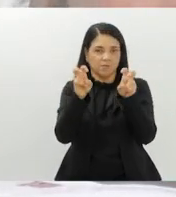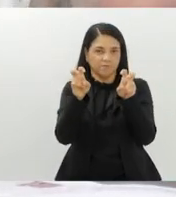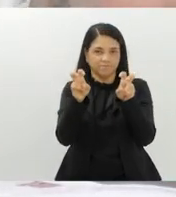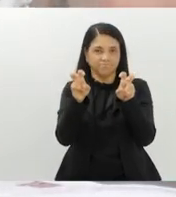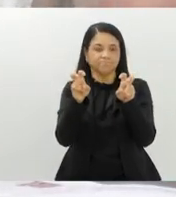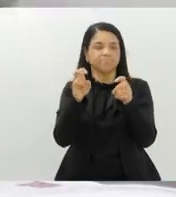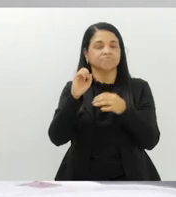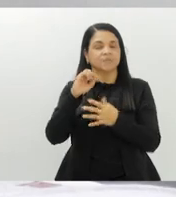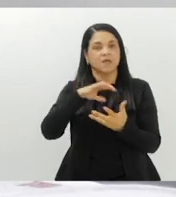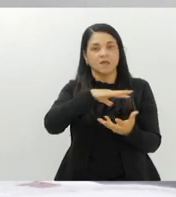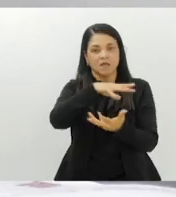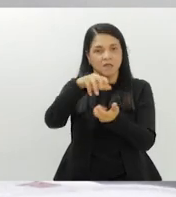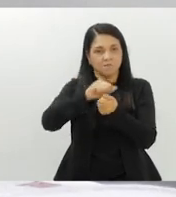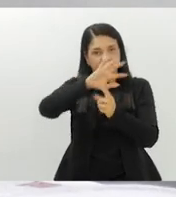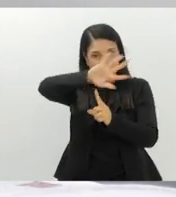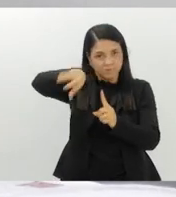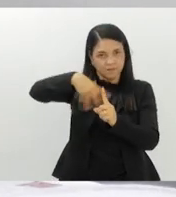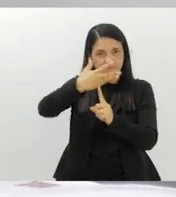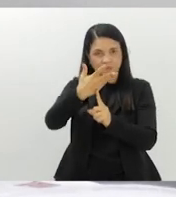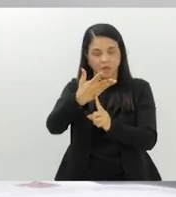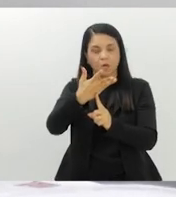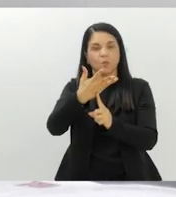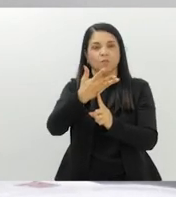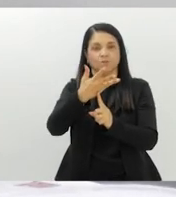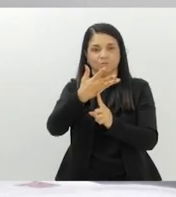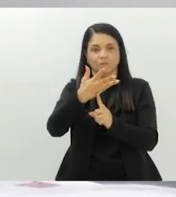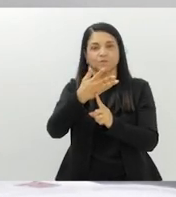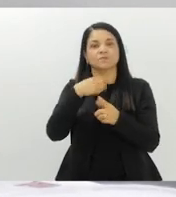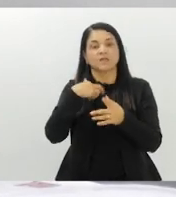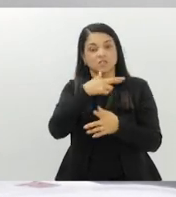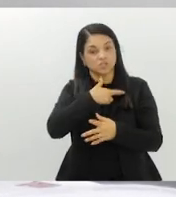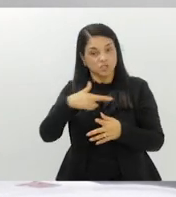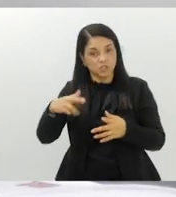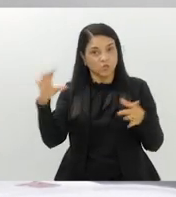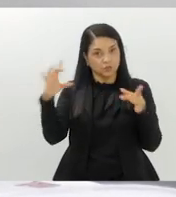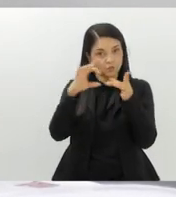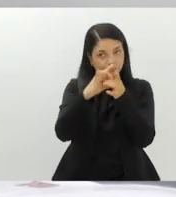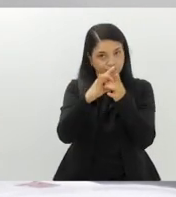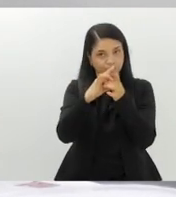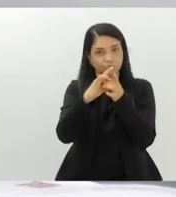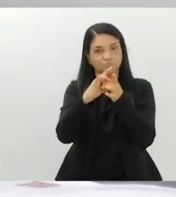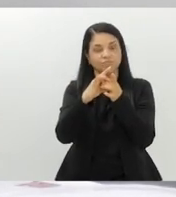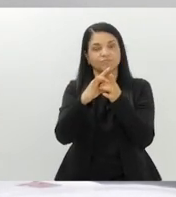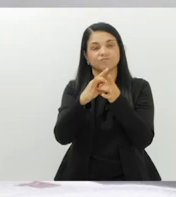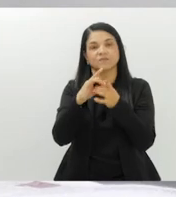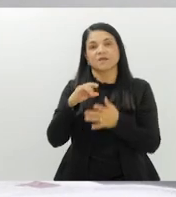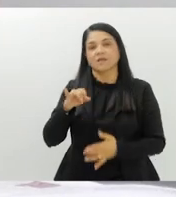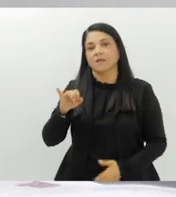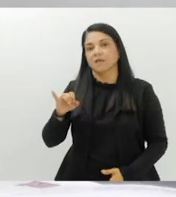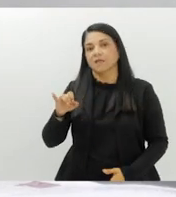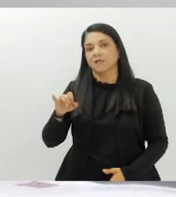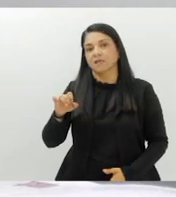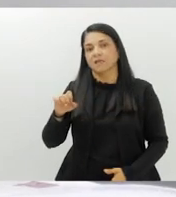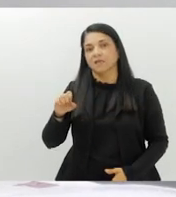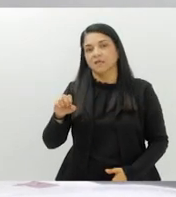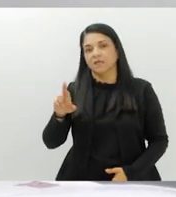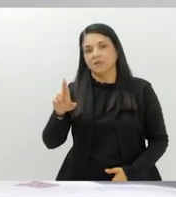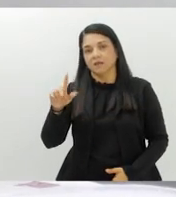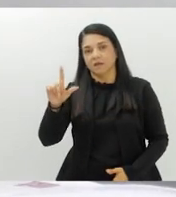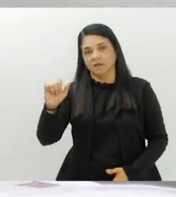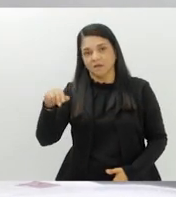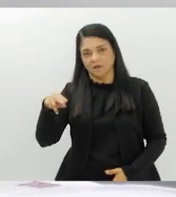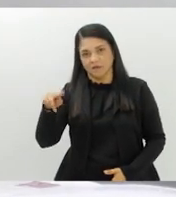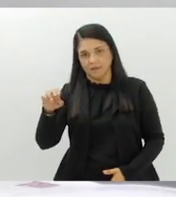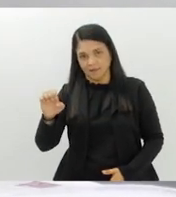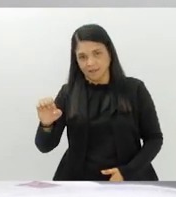questão ambiental e sustentabilidade com a questão das religiões. Irlaine, obrigado pela presença, a palavra é sua,